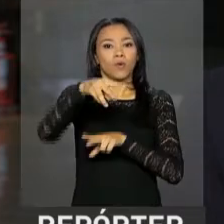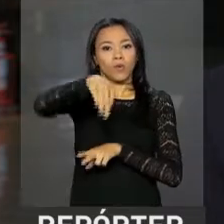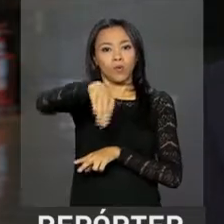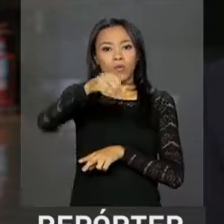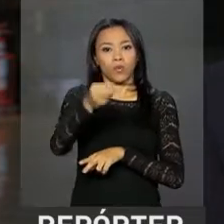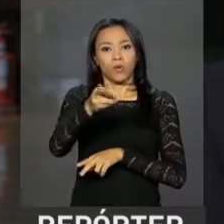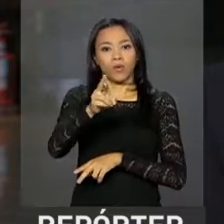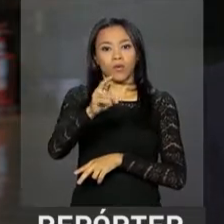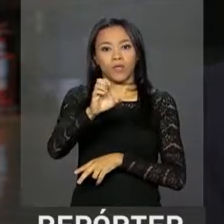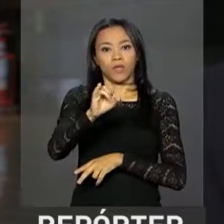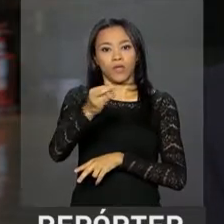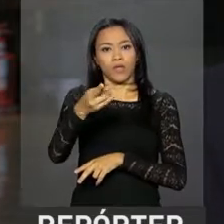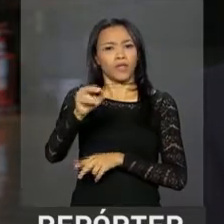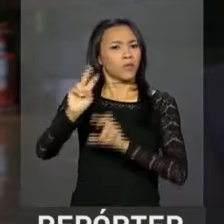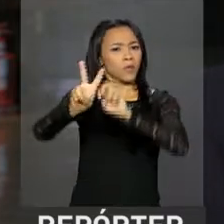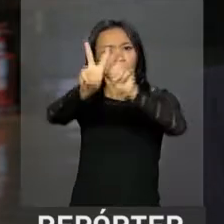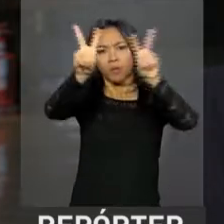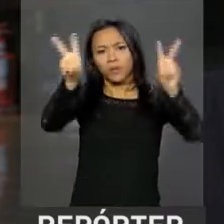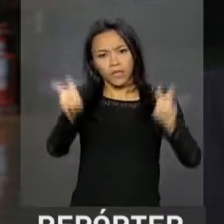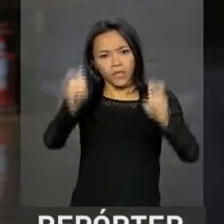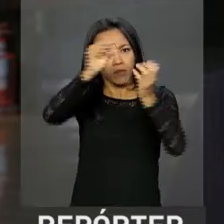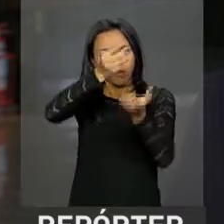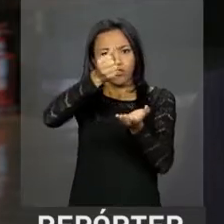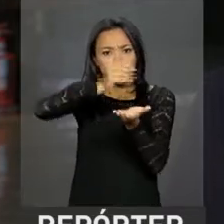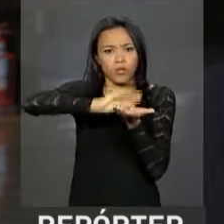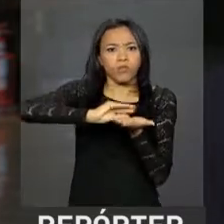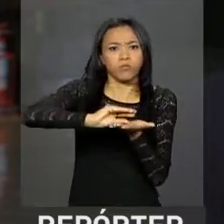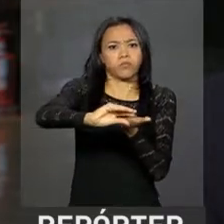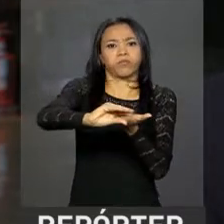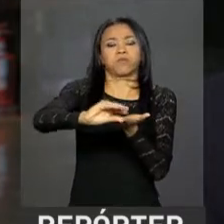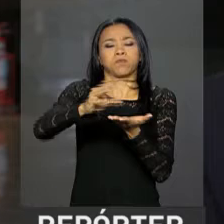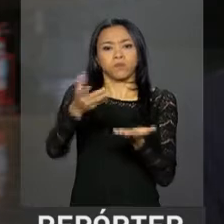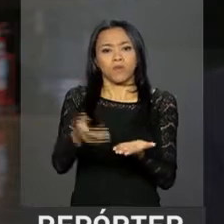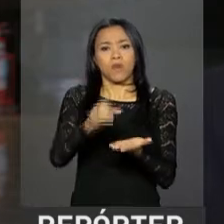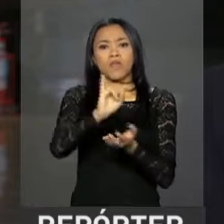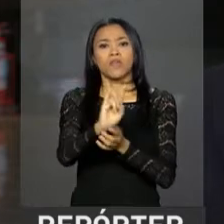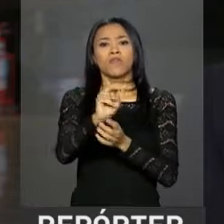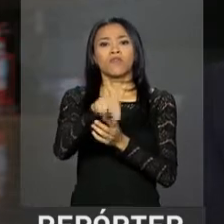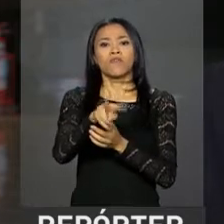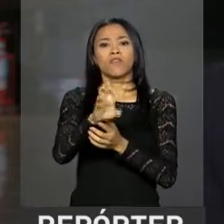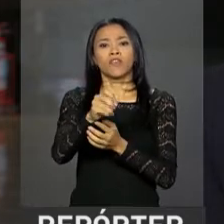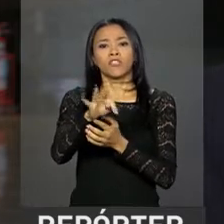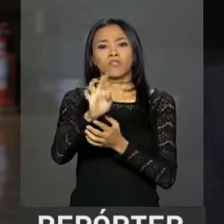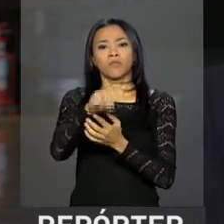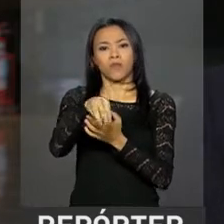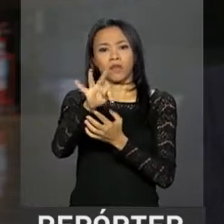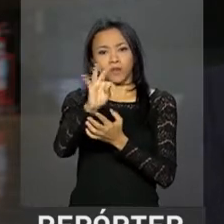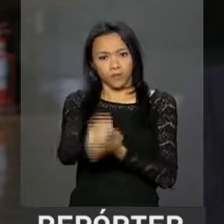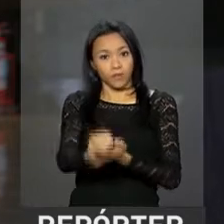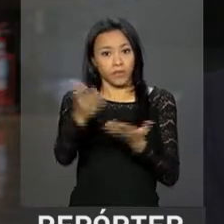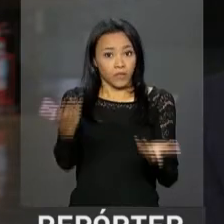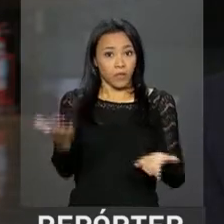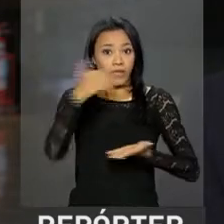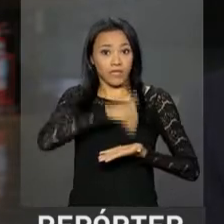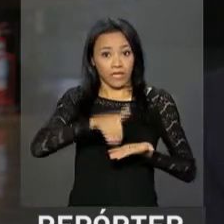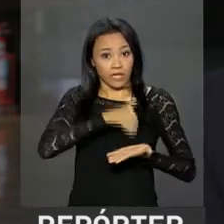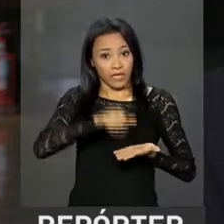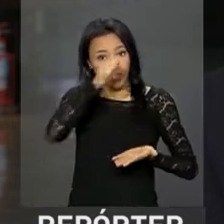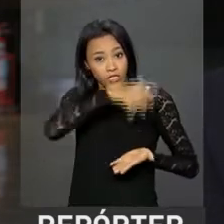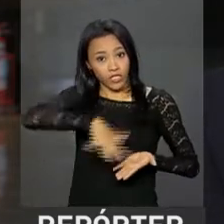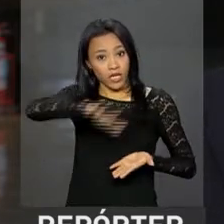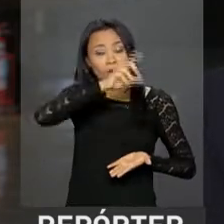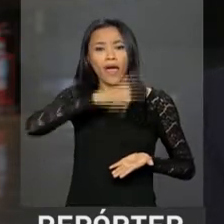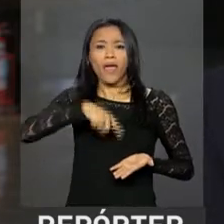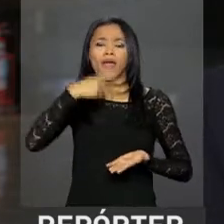investimentos diversas pastas do governo devem participar dessa reunião a secretária geral é responsável pelo pp ii o